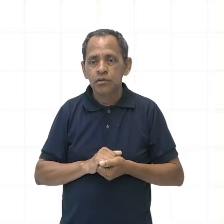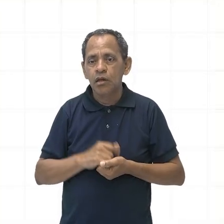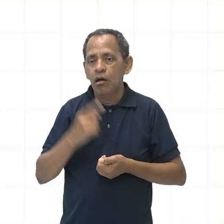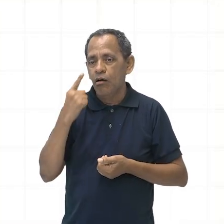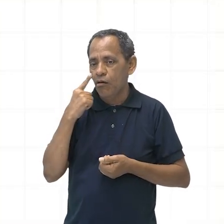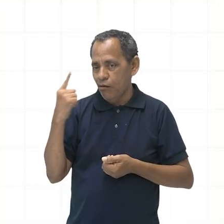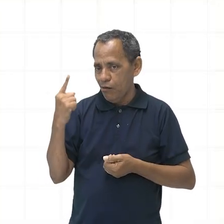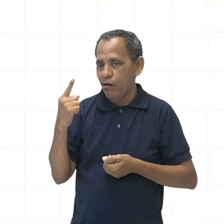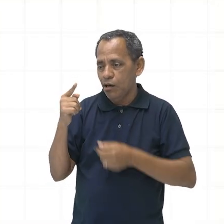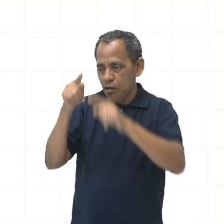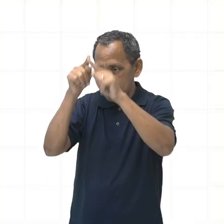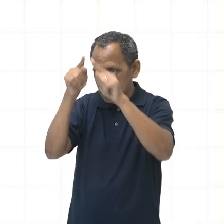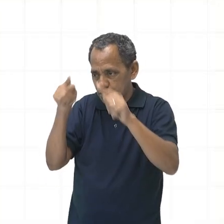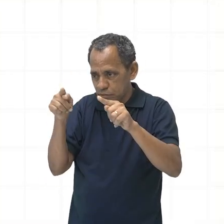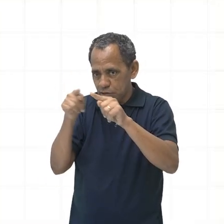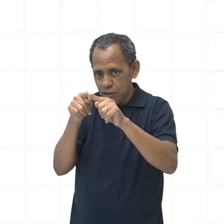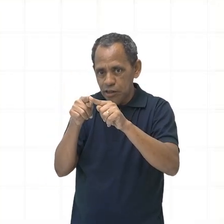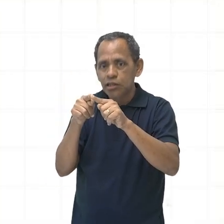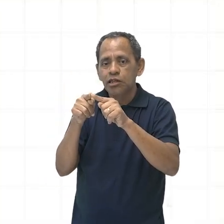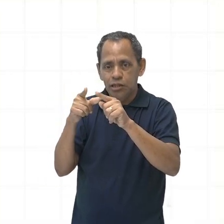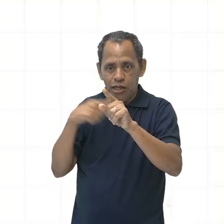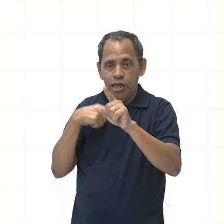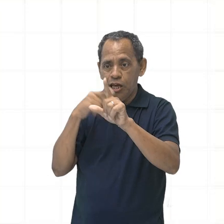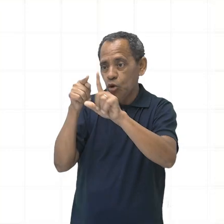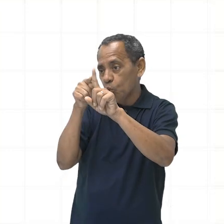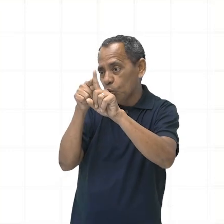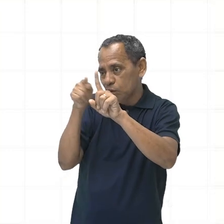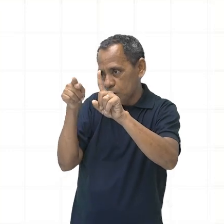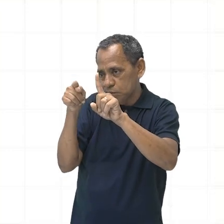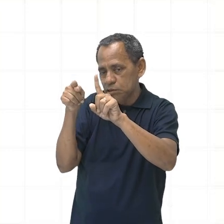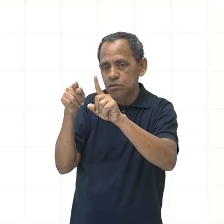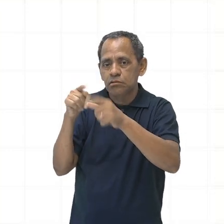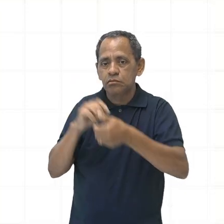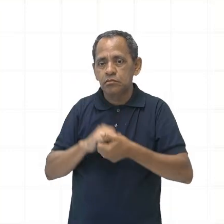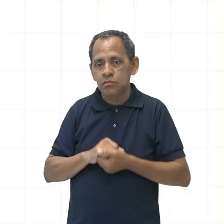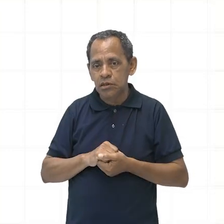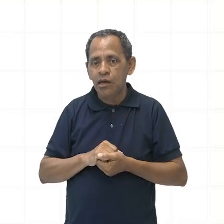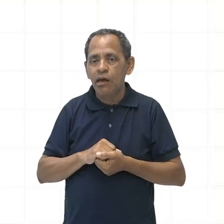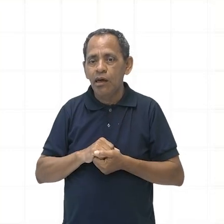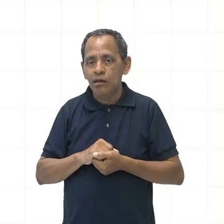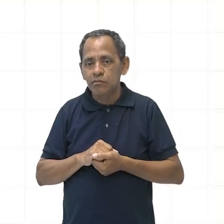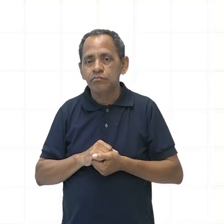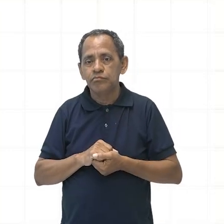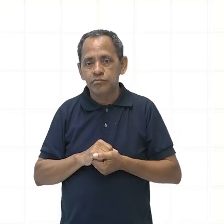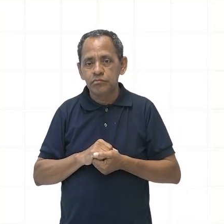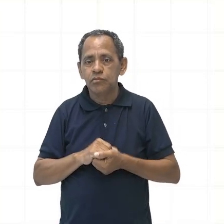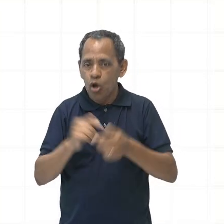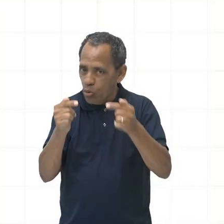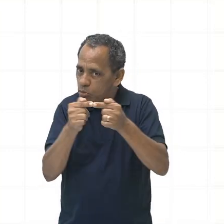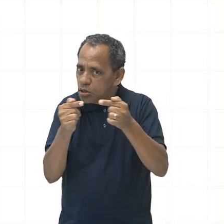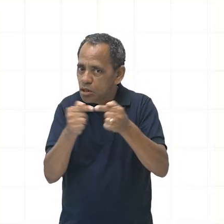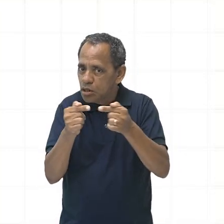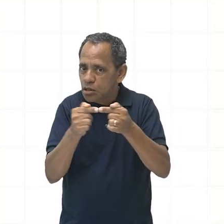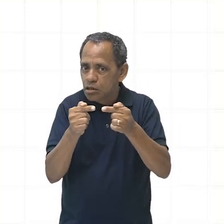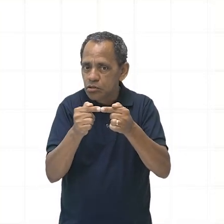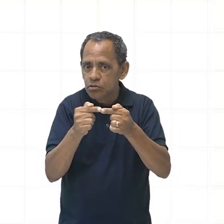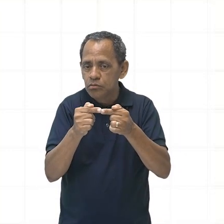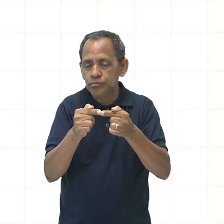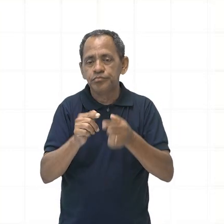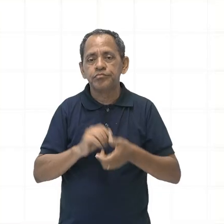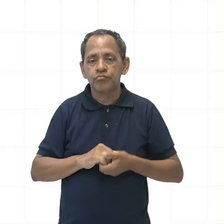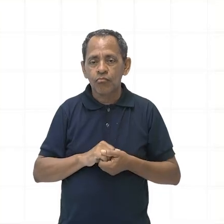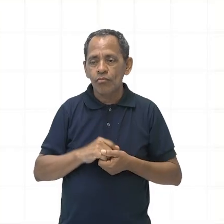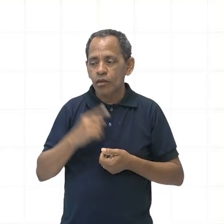esse ângulo aqui é o mesmo desse aqui, ó. Né? Então, tá dando certo. E o último ângulo é esse